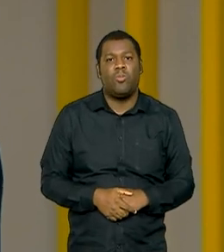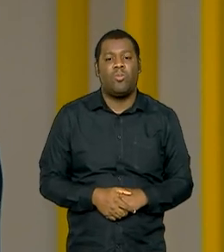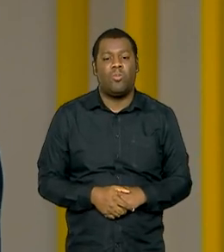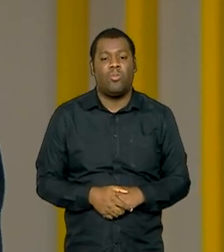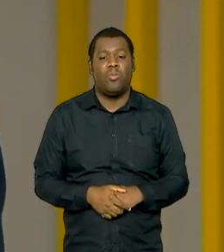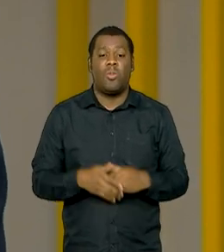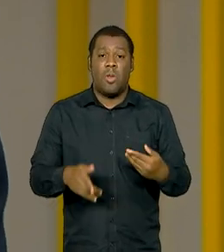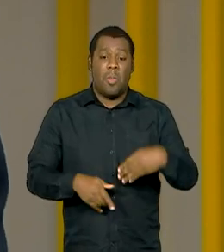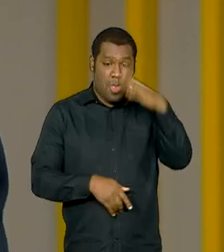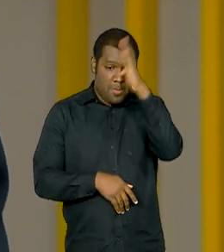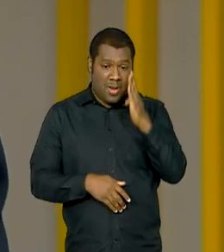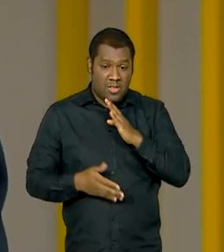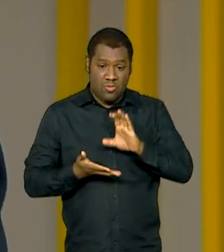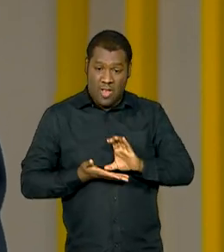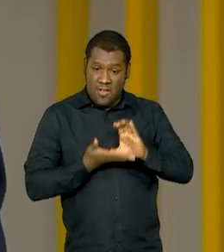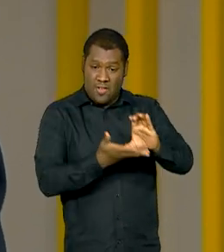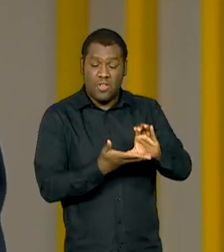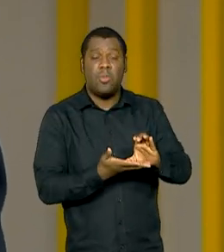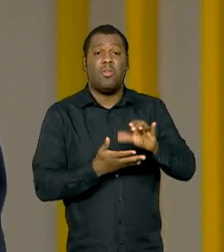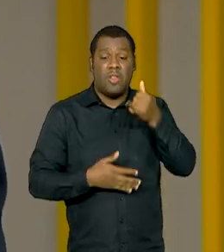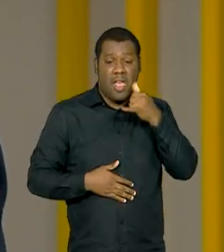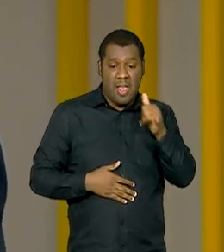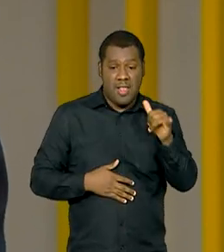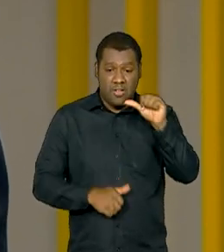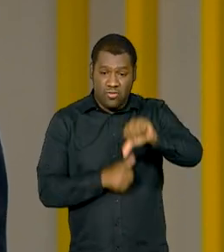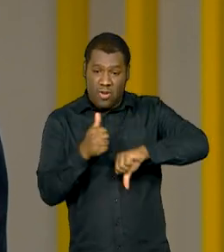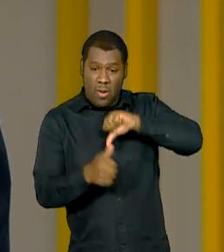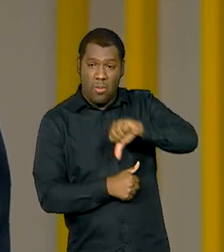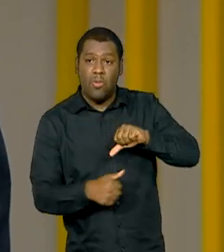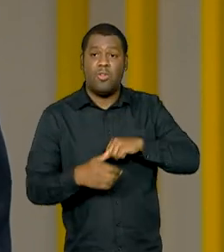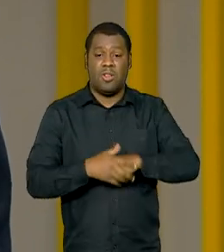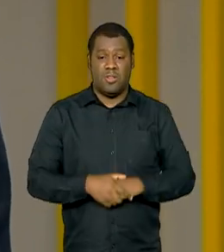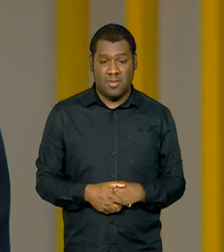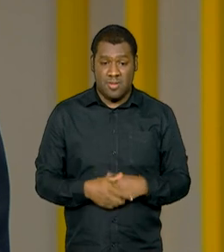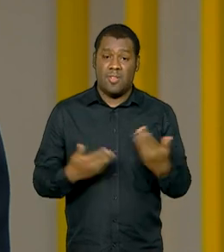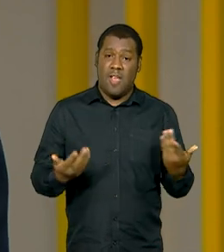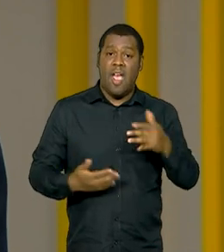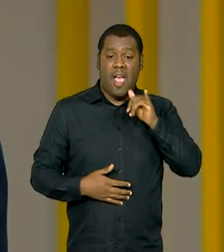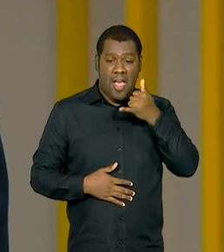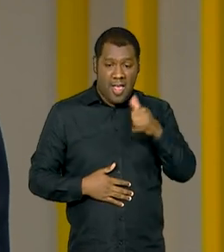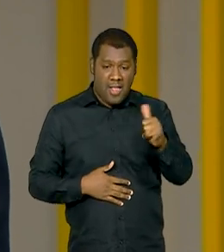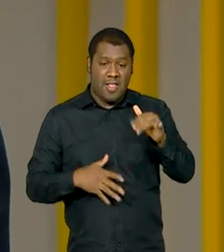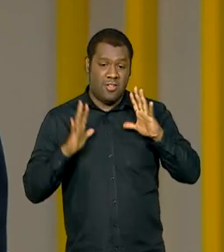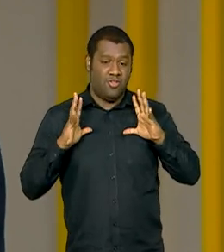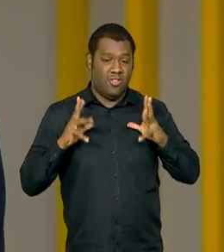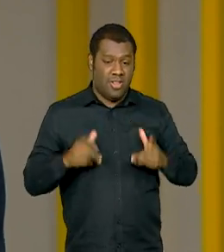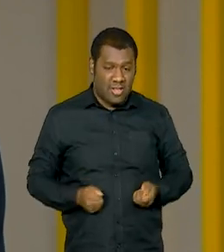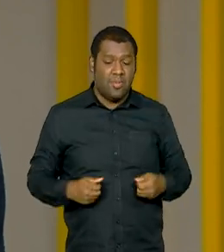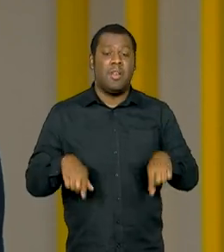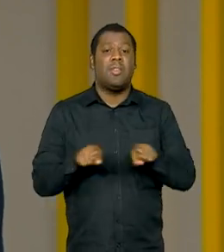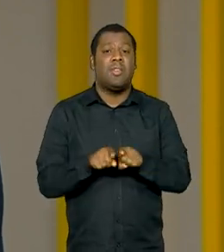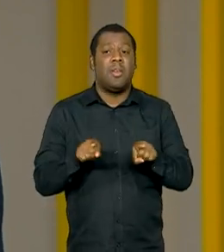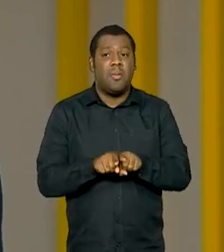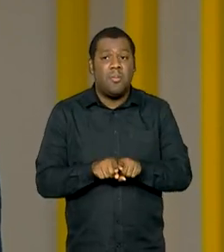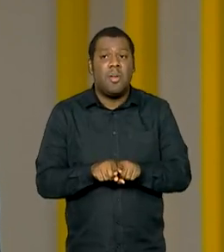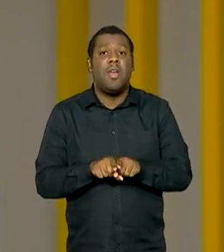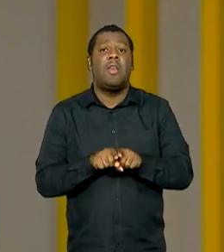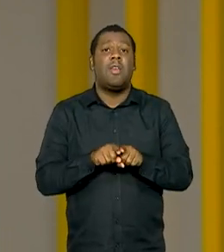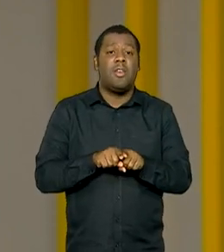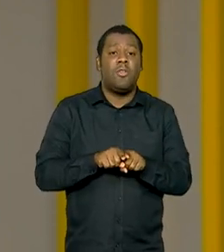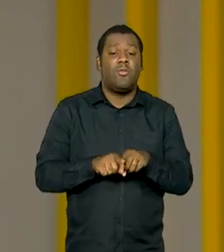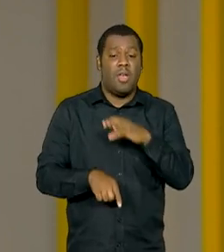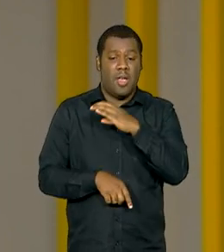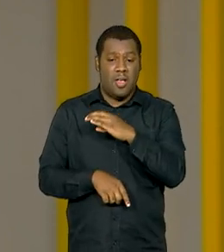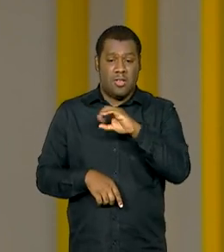o Brasil está investindo na transição energética para garantir maior produção de energia limpa e diminuir os impactos das mudanças